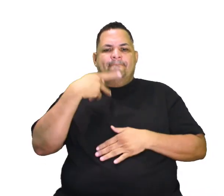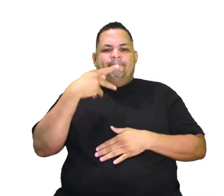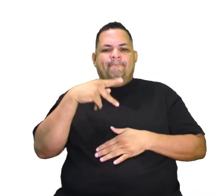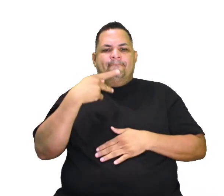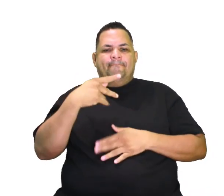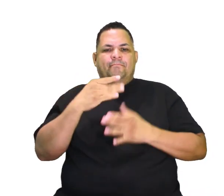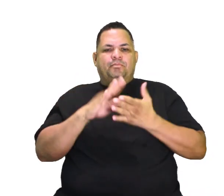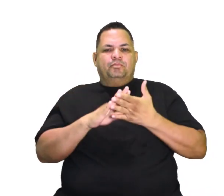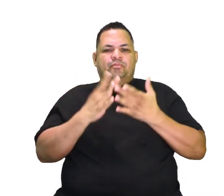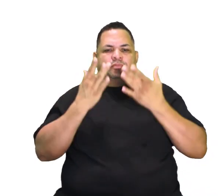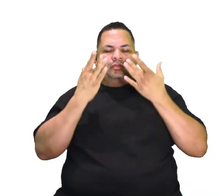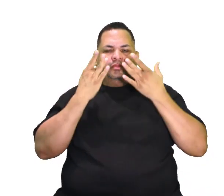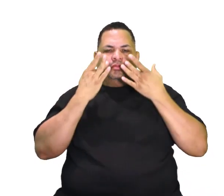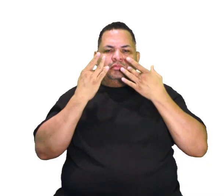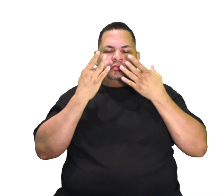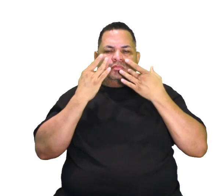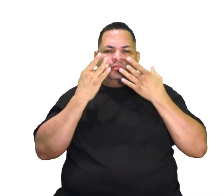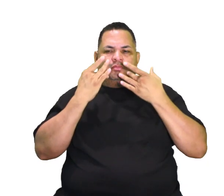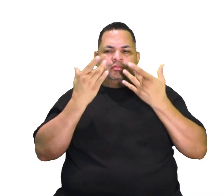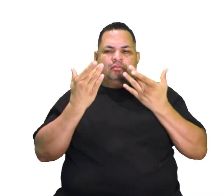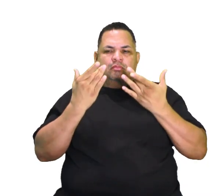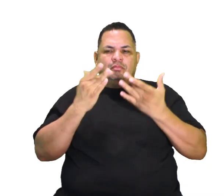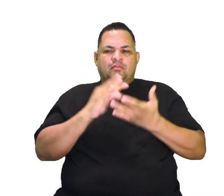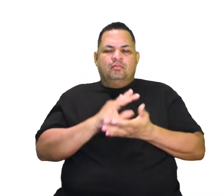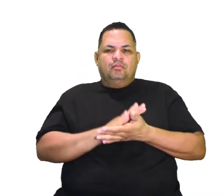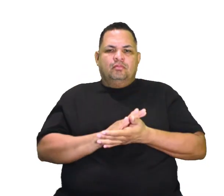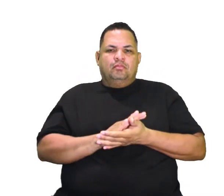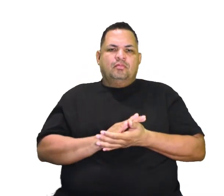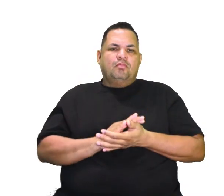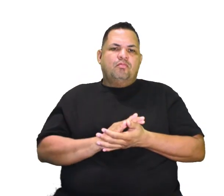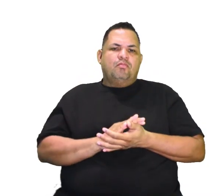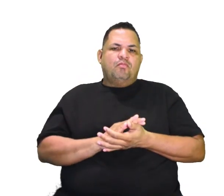só do teatro da Amazônia, do teatro